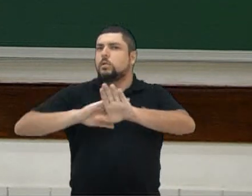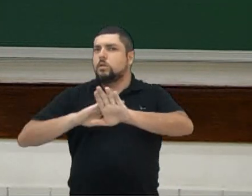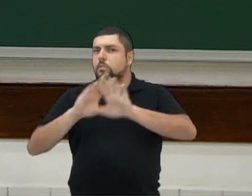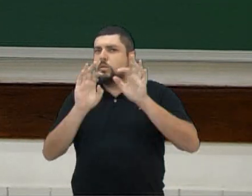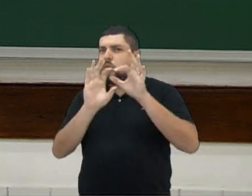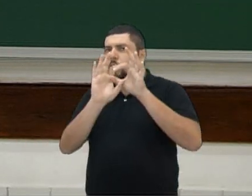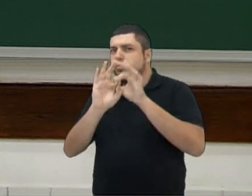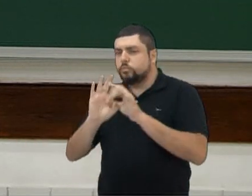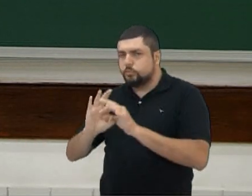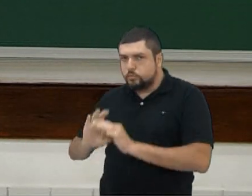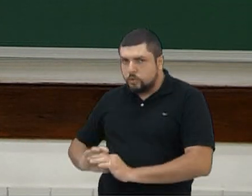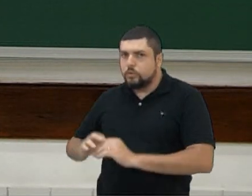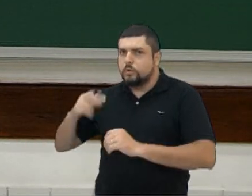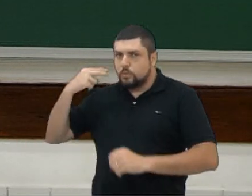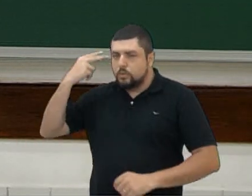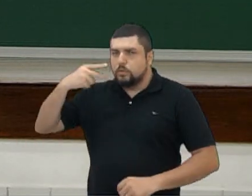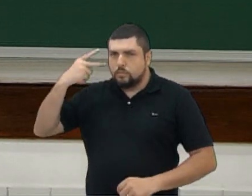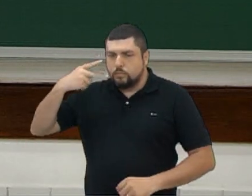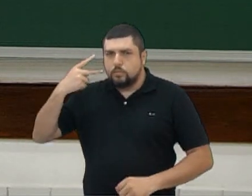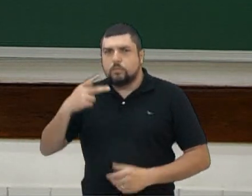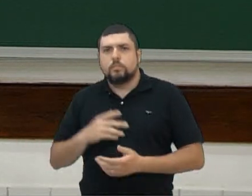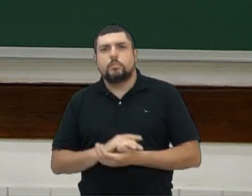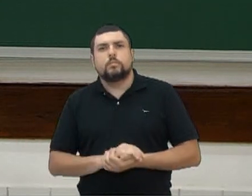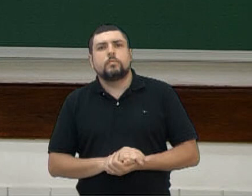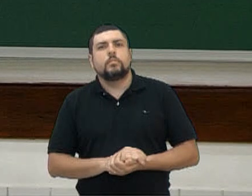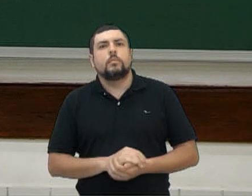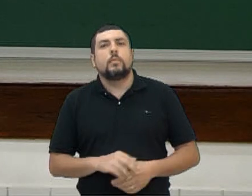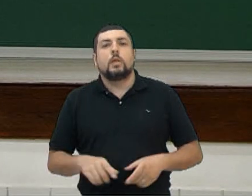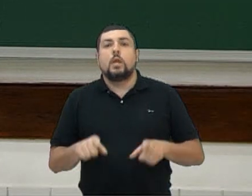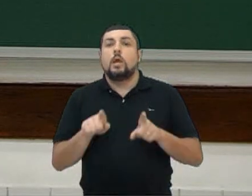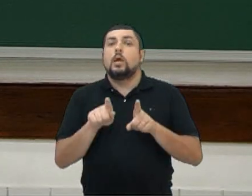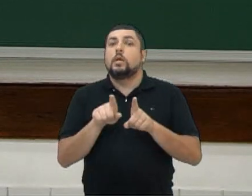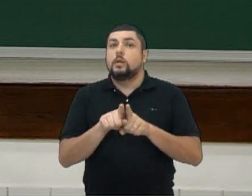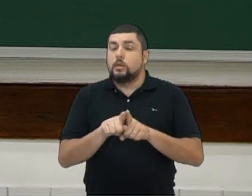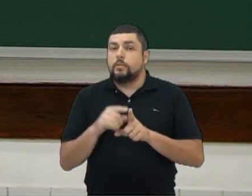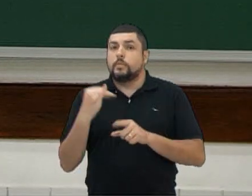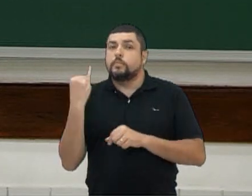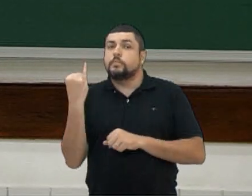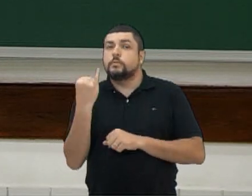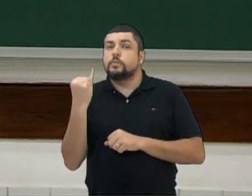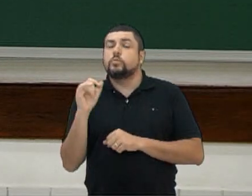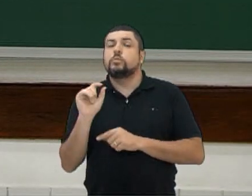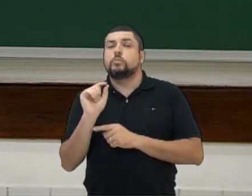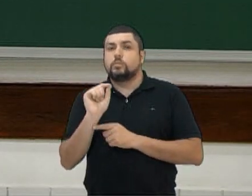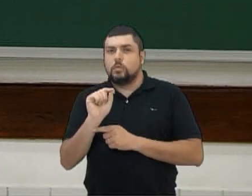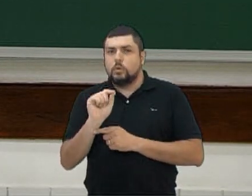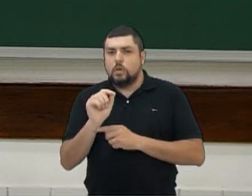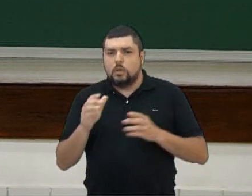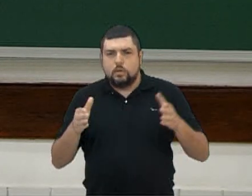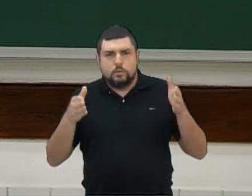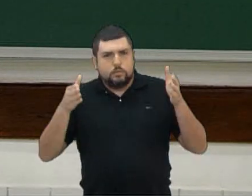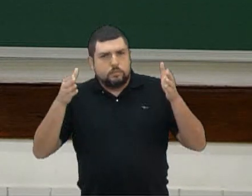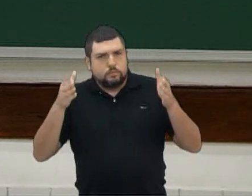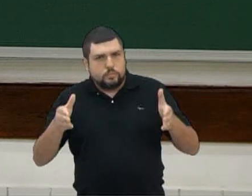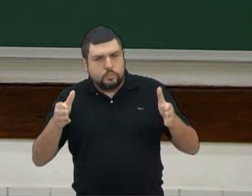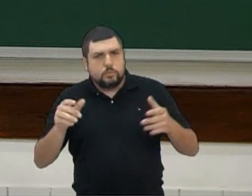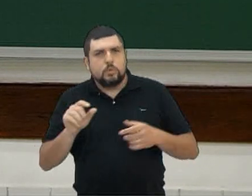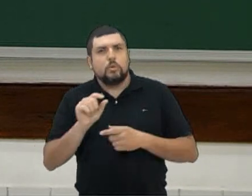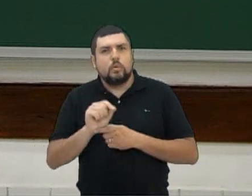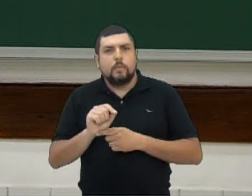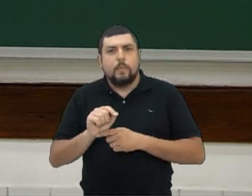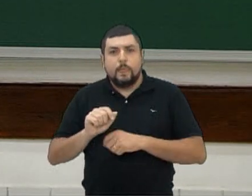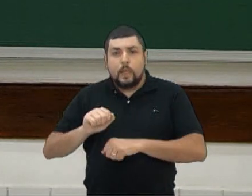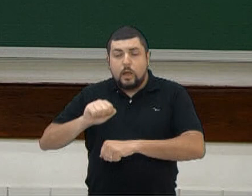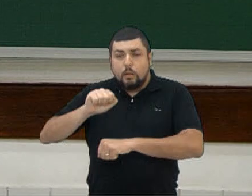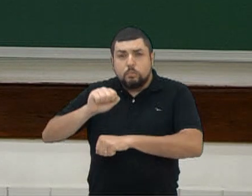havia nessa situação. É também importante marcar que nesse período não houve redução da pobreza